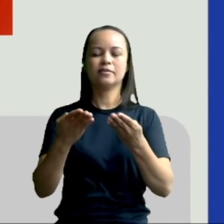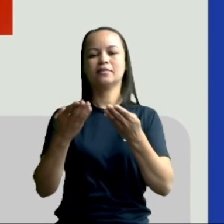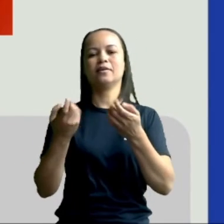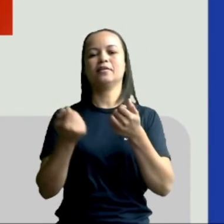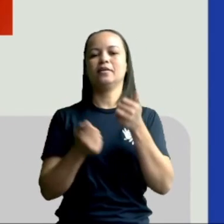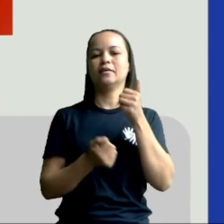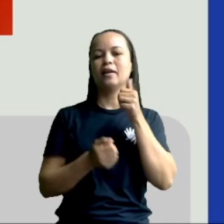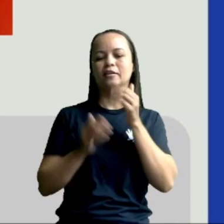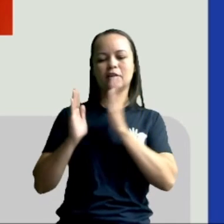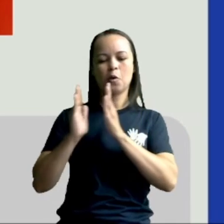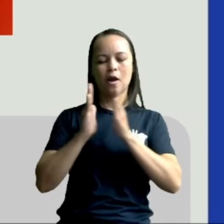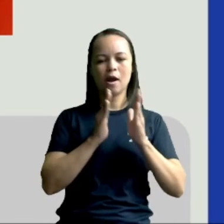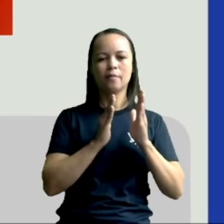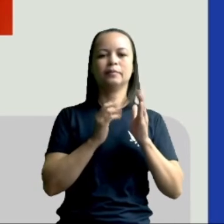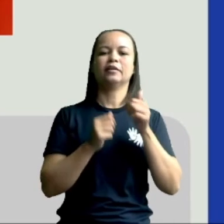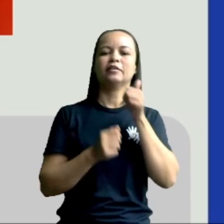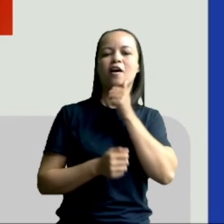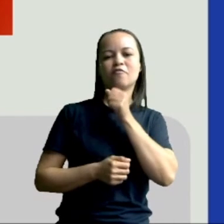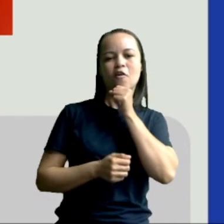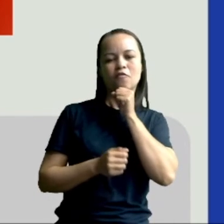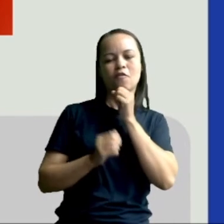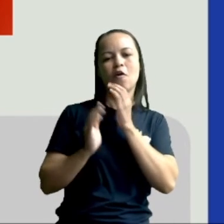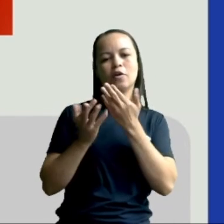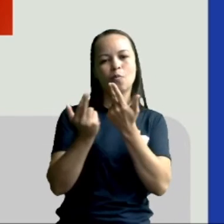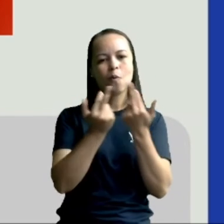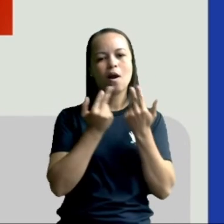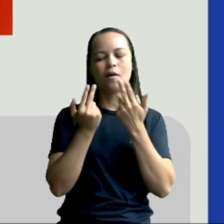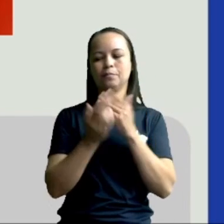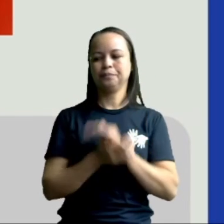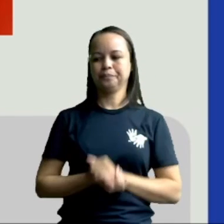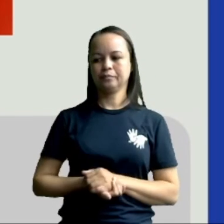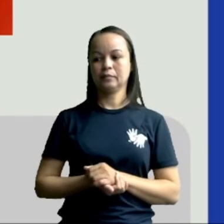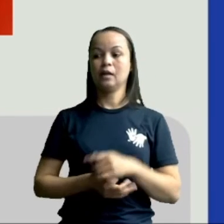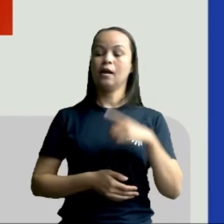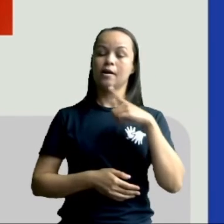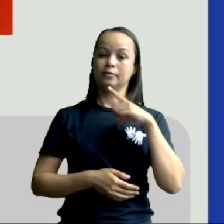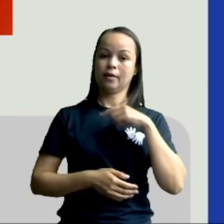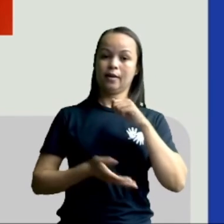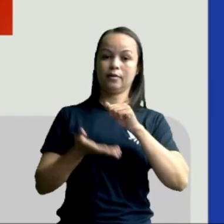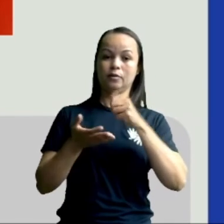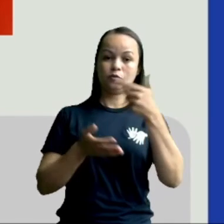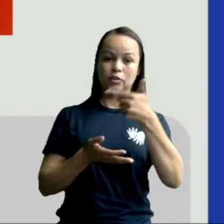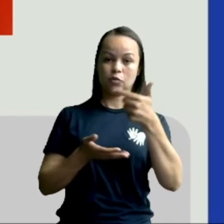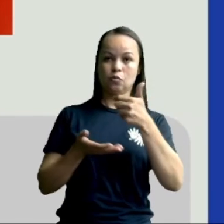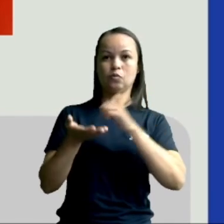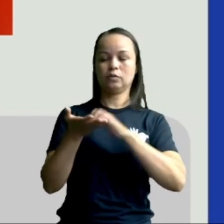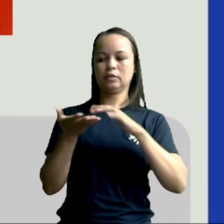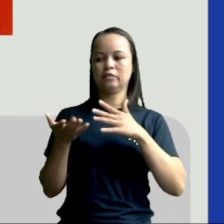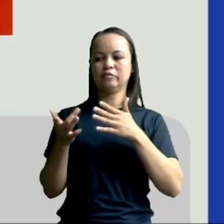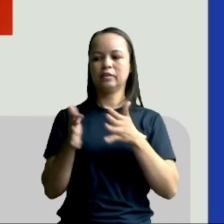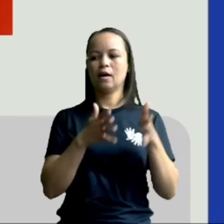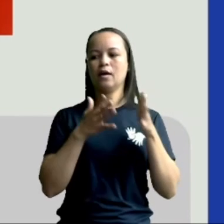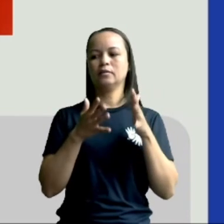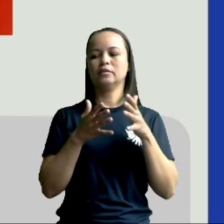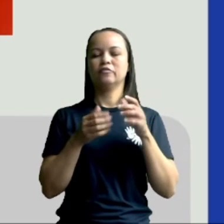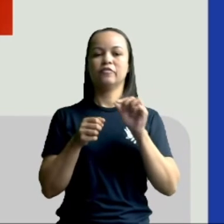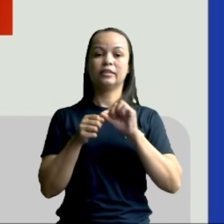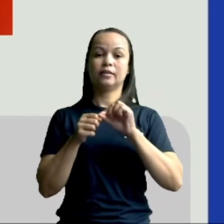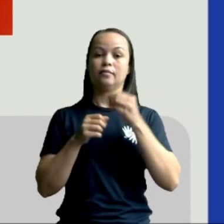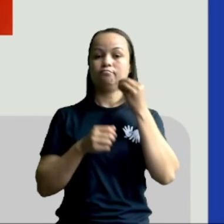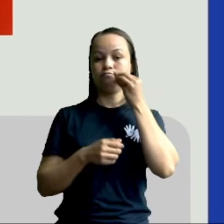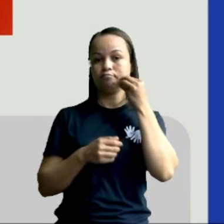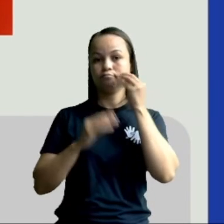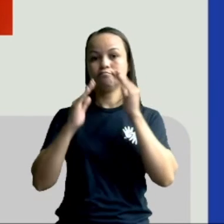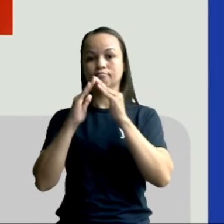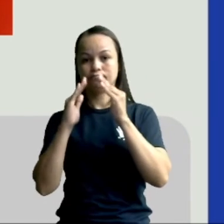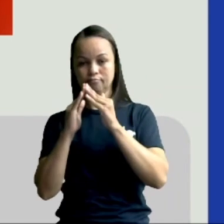certo. Aí tem essa atividade que vocês vão fazer em casa, vejam só, é um experimento. Qual desses